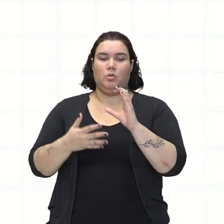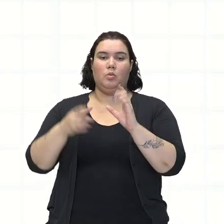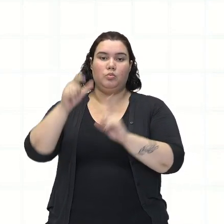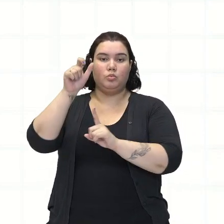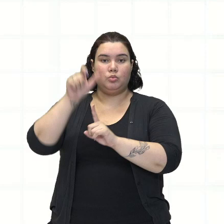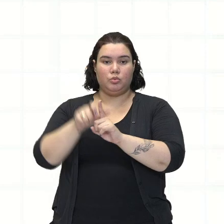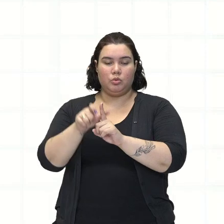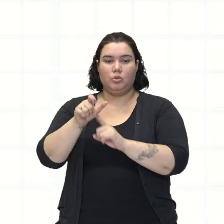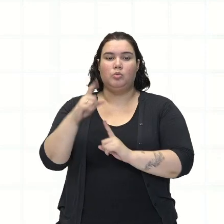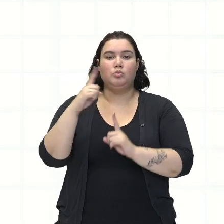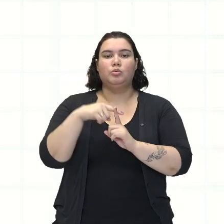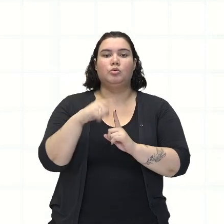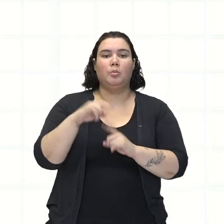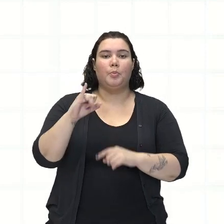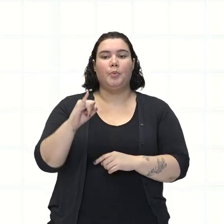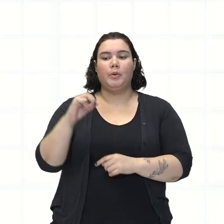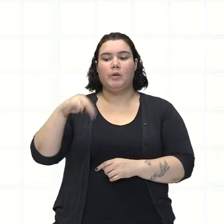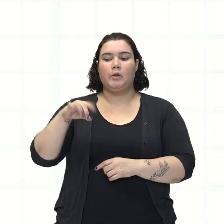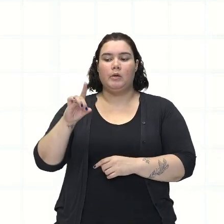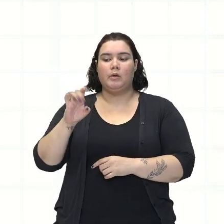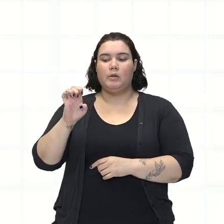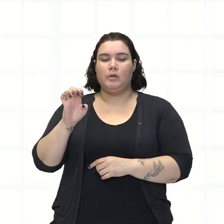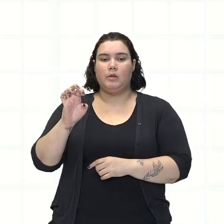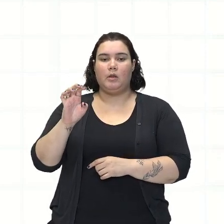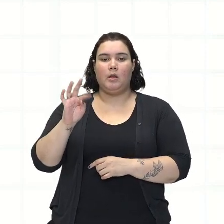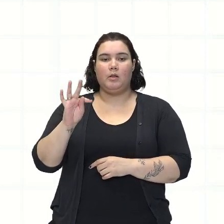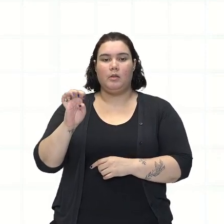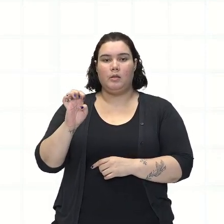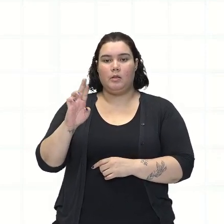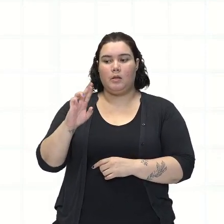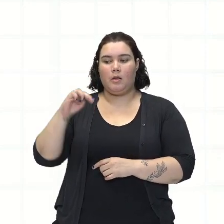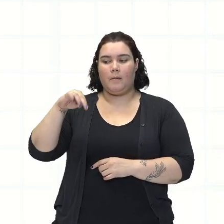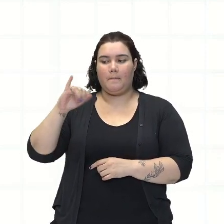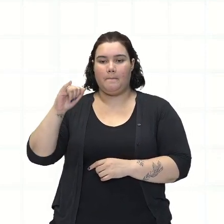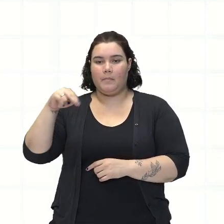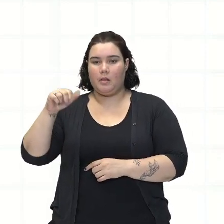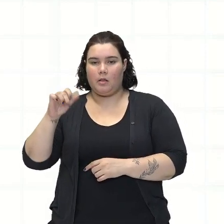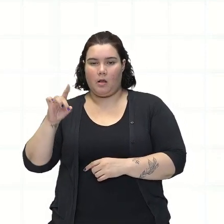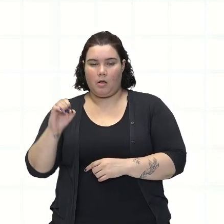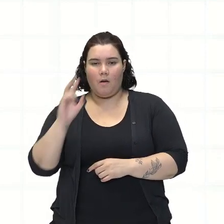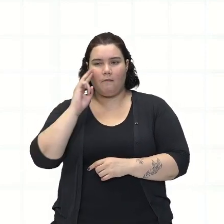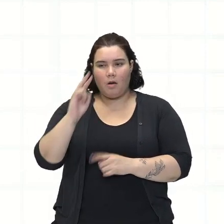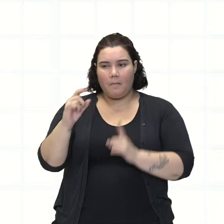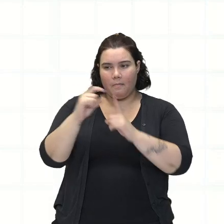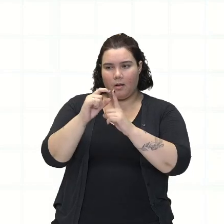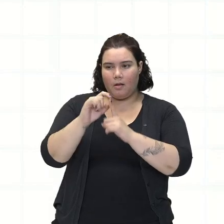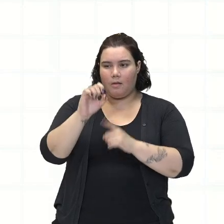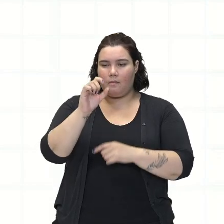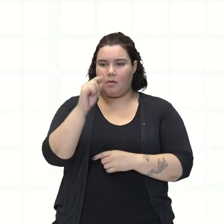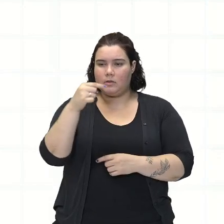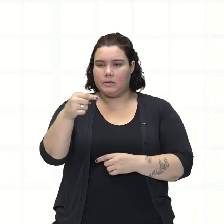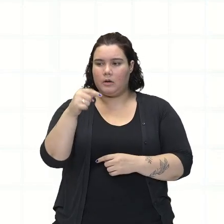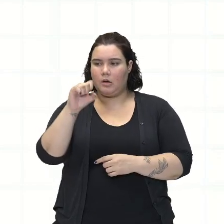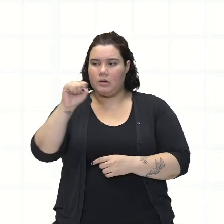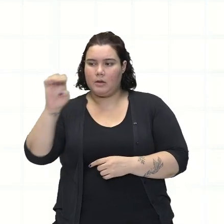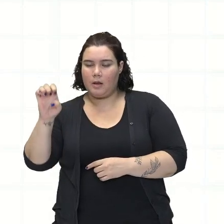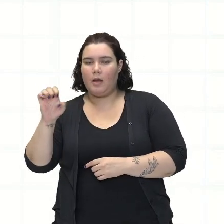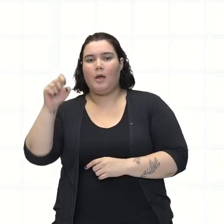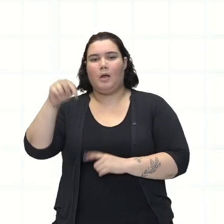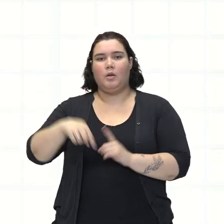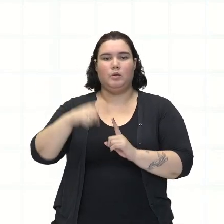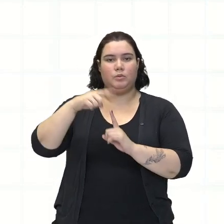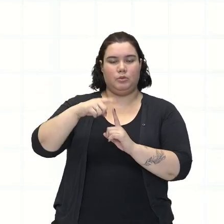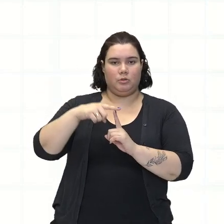sujeito indeterminado. Viu a partícula C? Desconfia que pode ser sujeito indeterminado, tá